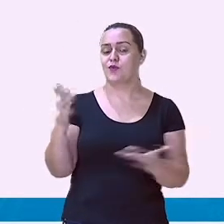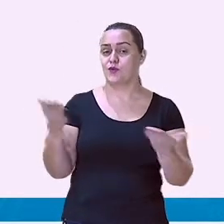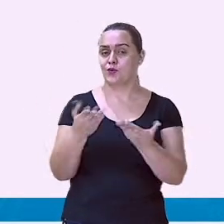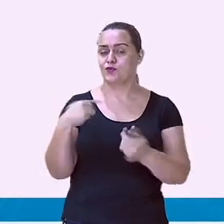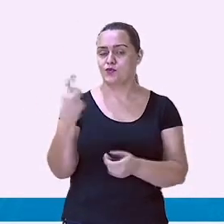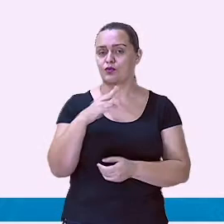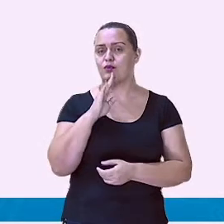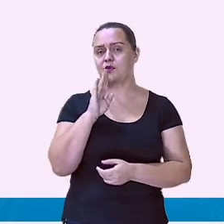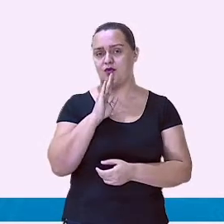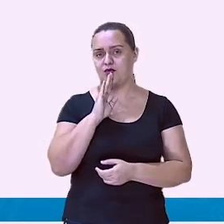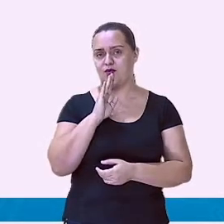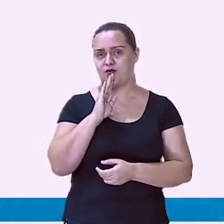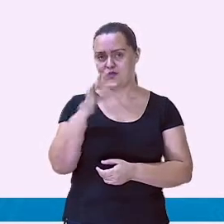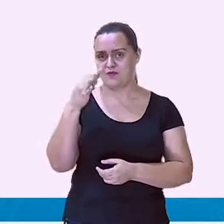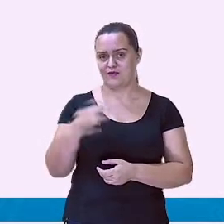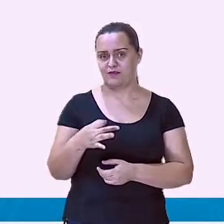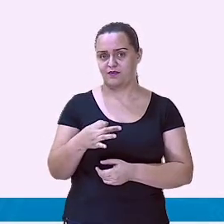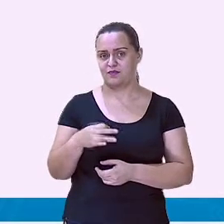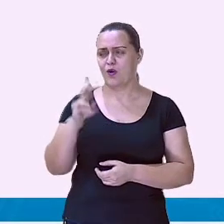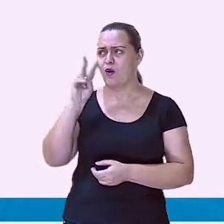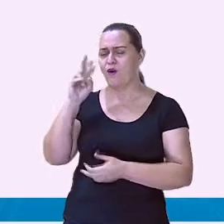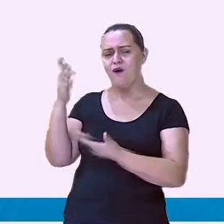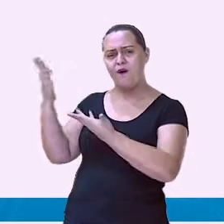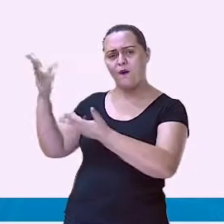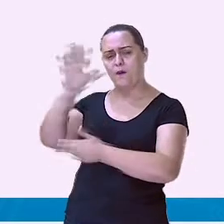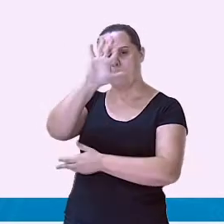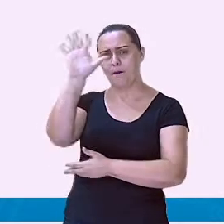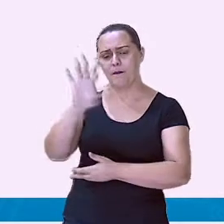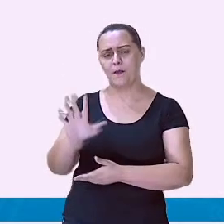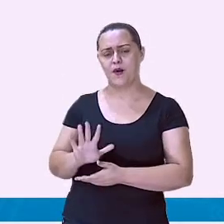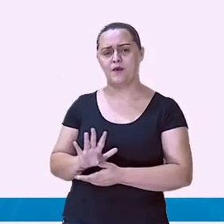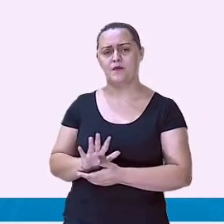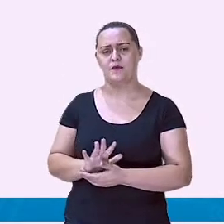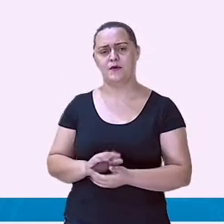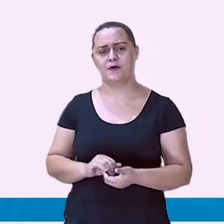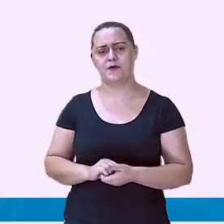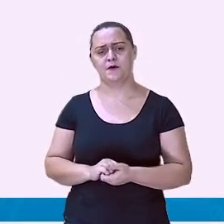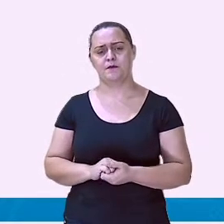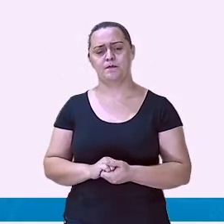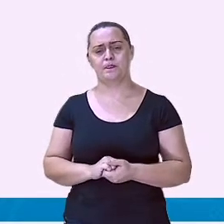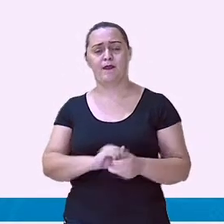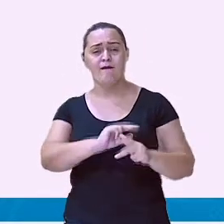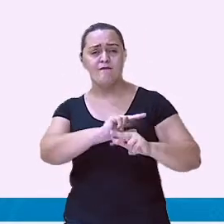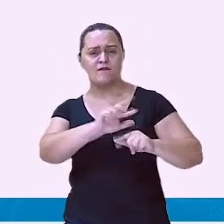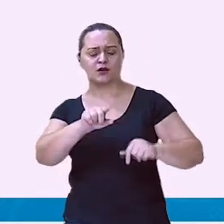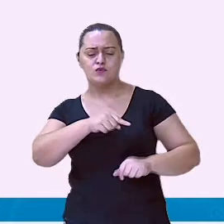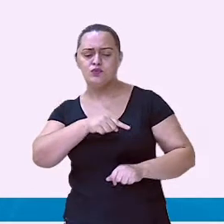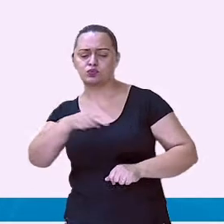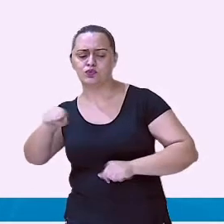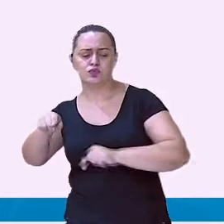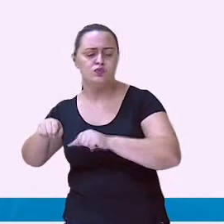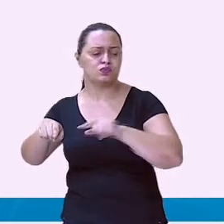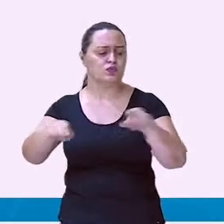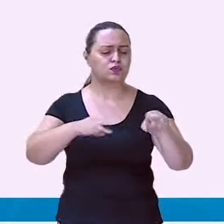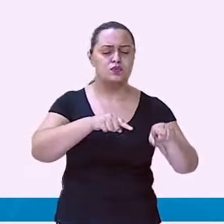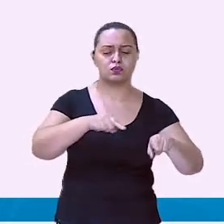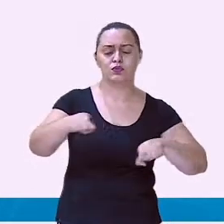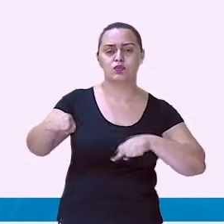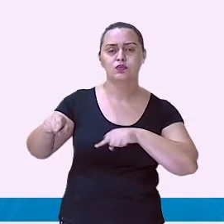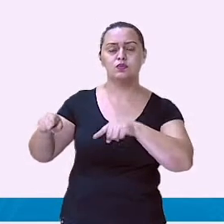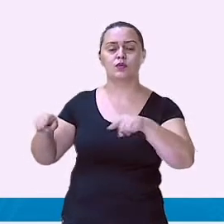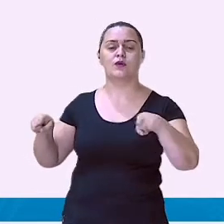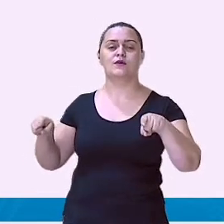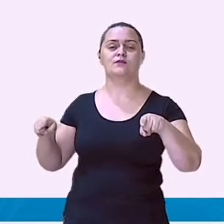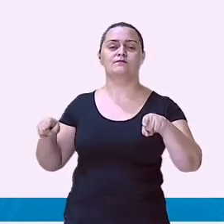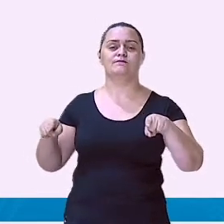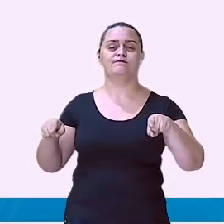E aí, esse mapa ele vai mostrar para vocês as muitas rotas que